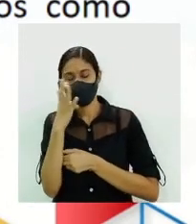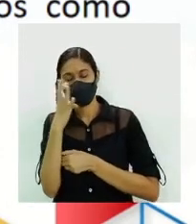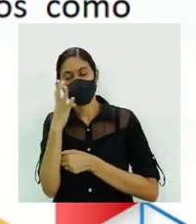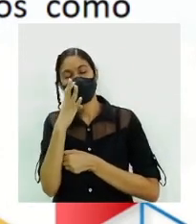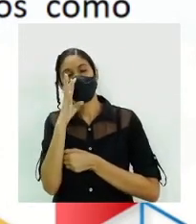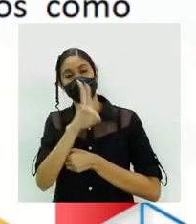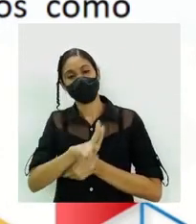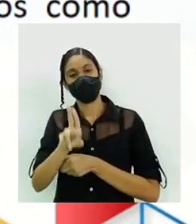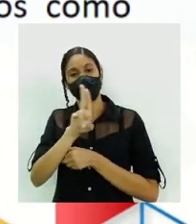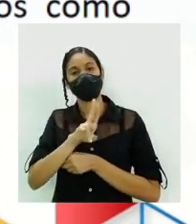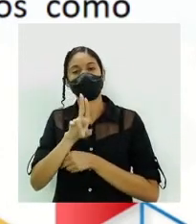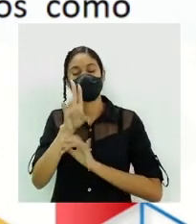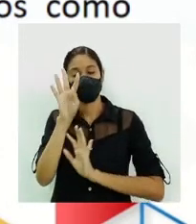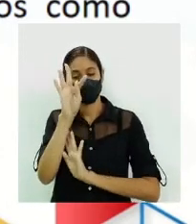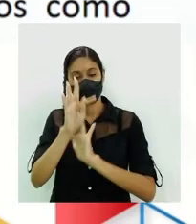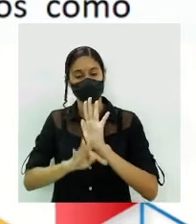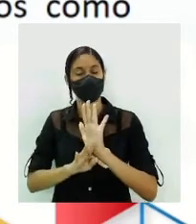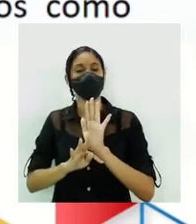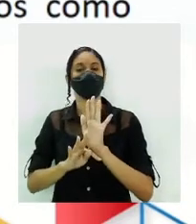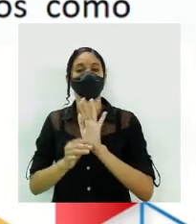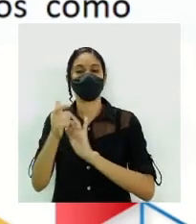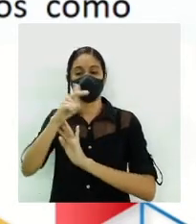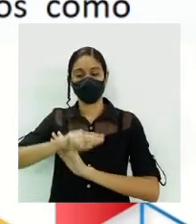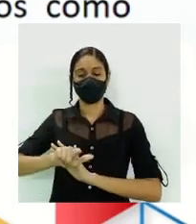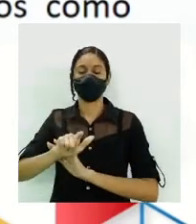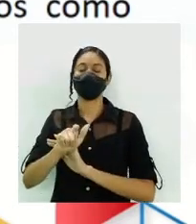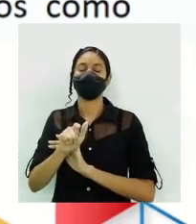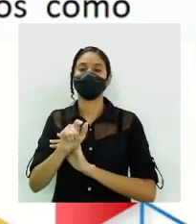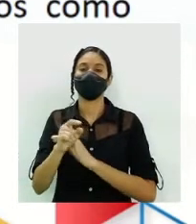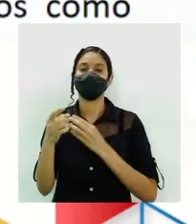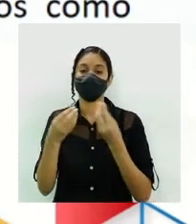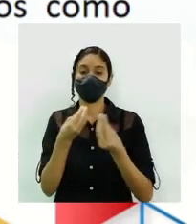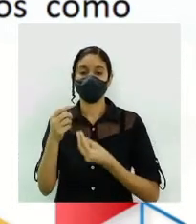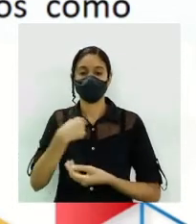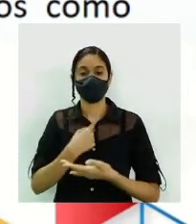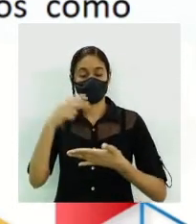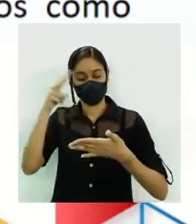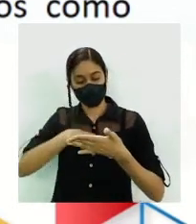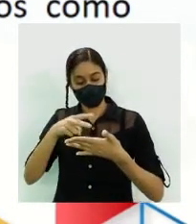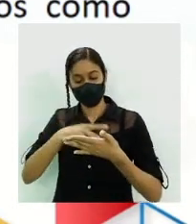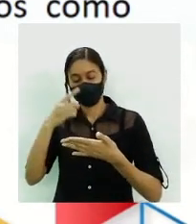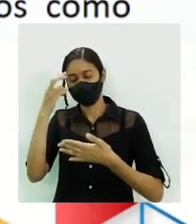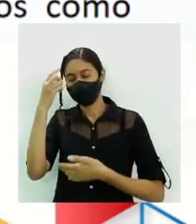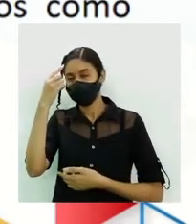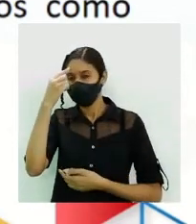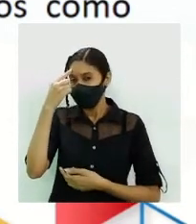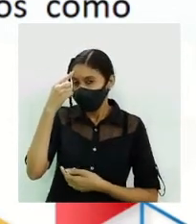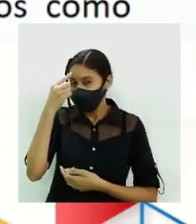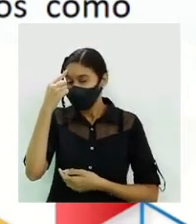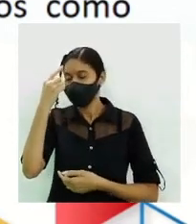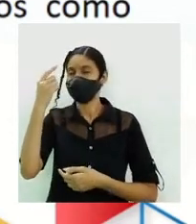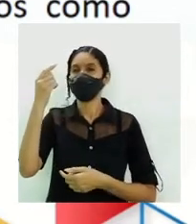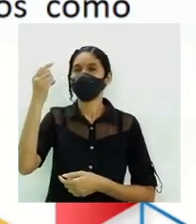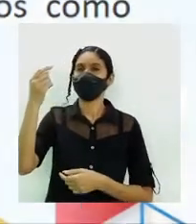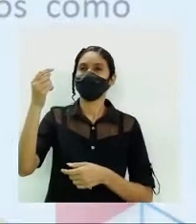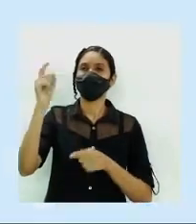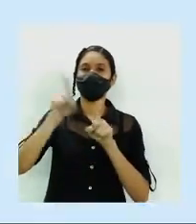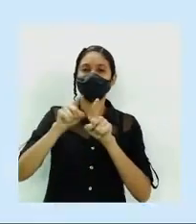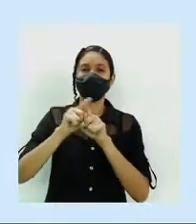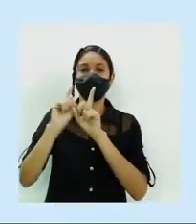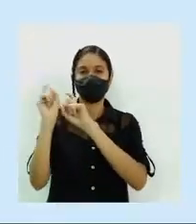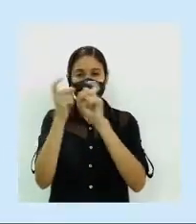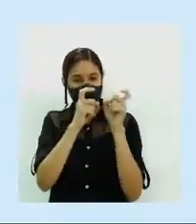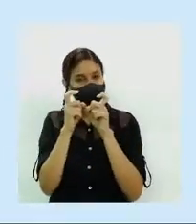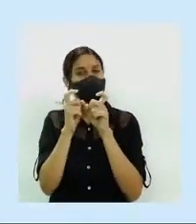e a réplica de textos como leitores ativos e críticos que somos ou que nos tornaremos. Então vamos